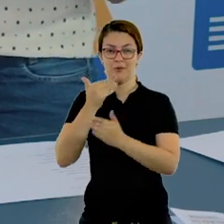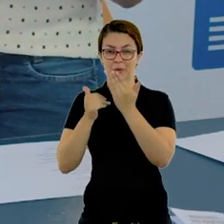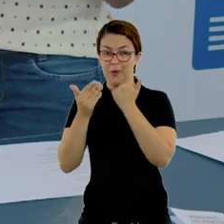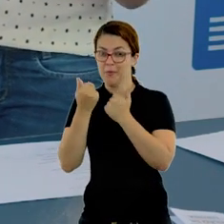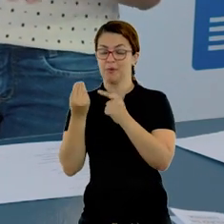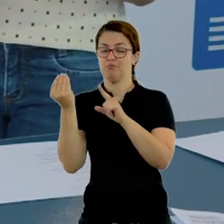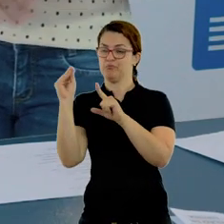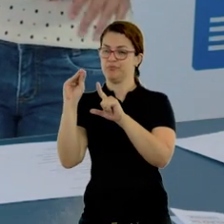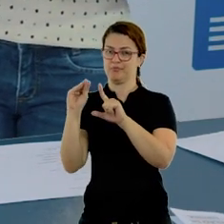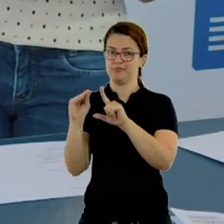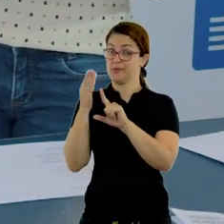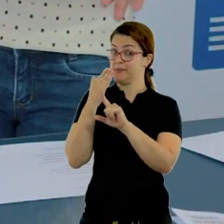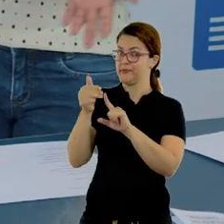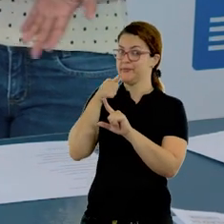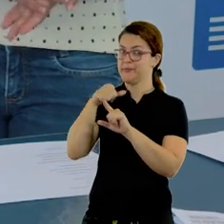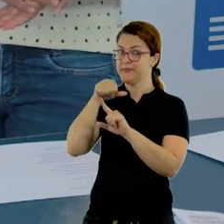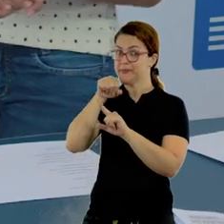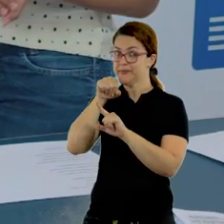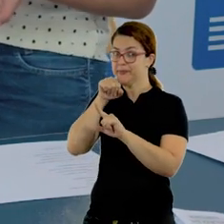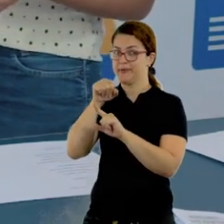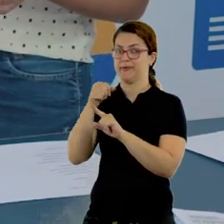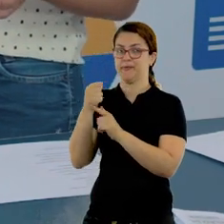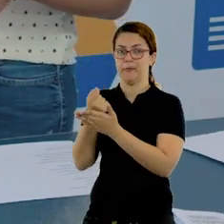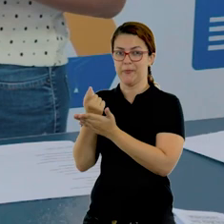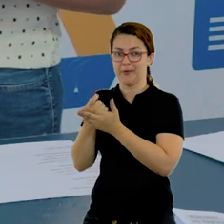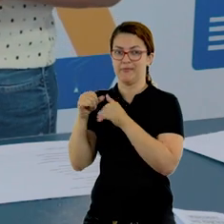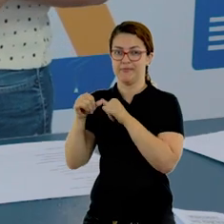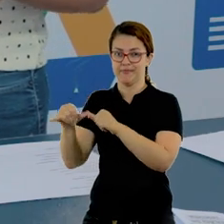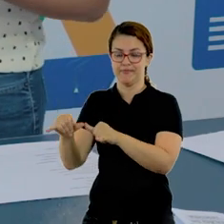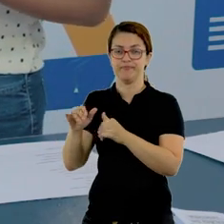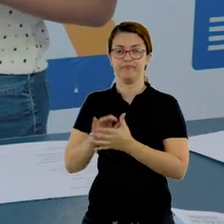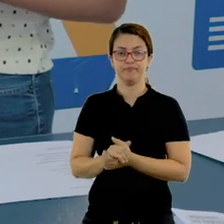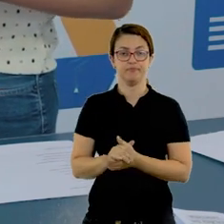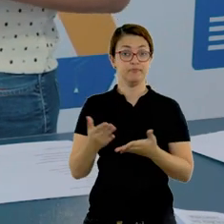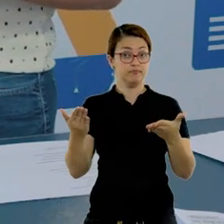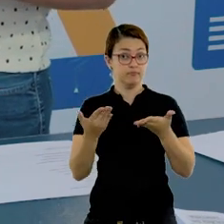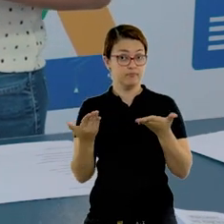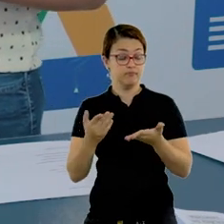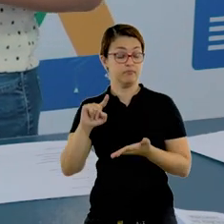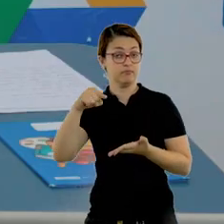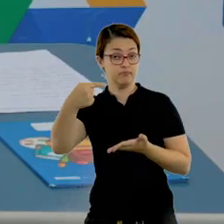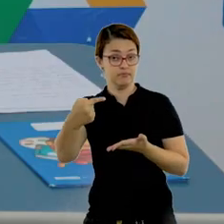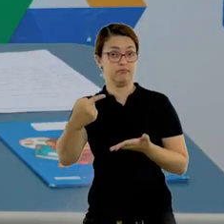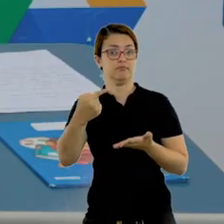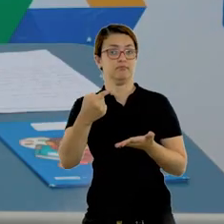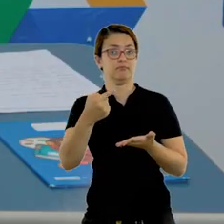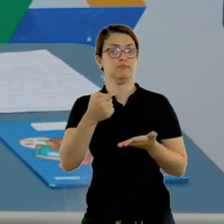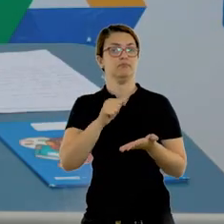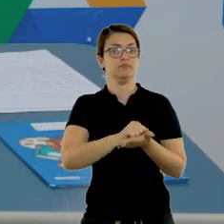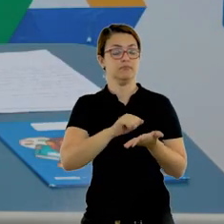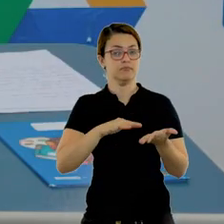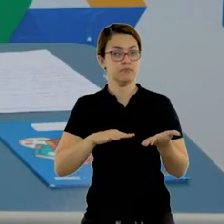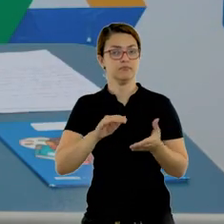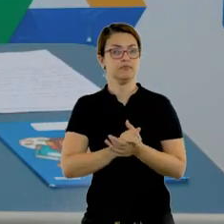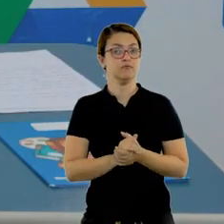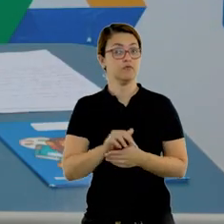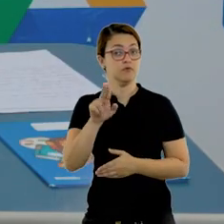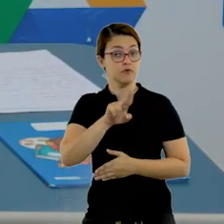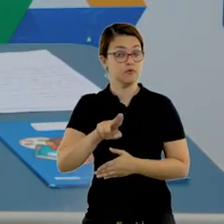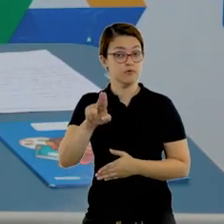querendo comer ou, né, que você pede para ela comprar no mercado. Então, anotem aí os alimentos no prato. Para fazer a próxima